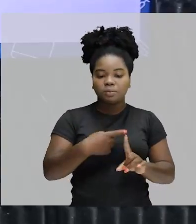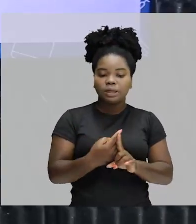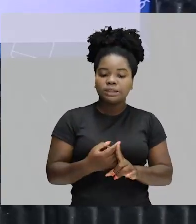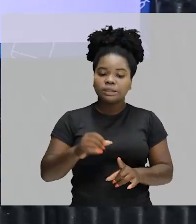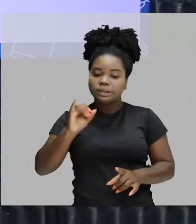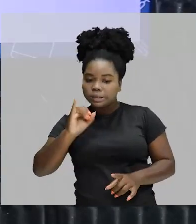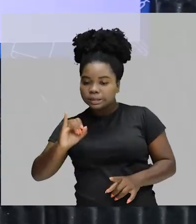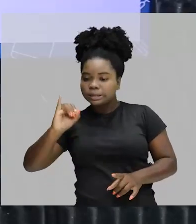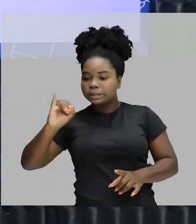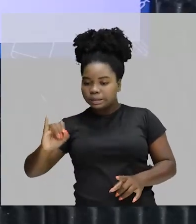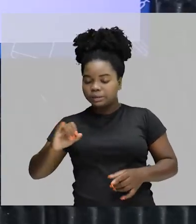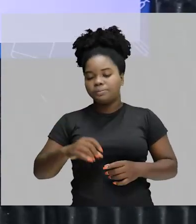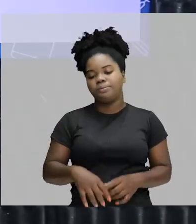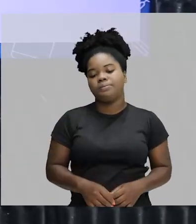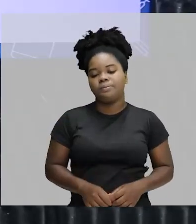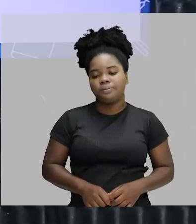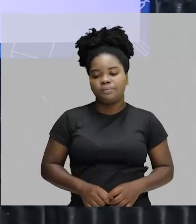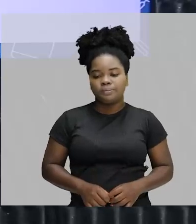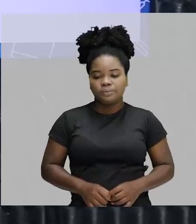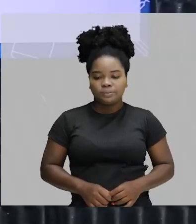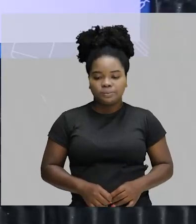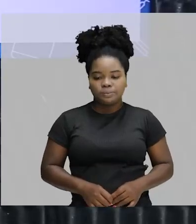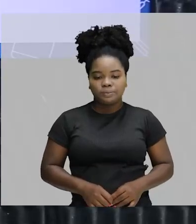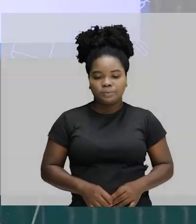caso, tá, turma? Da vogal i.